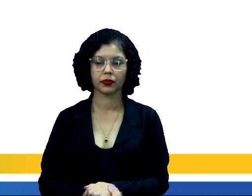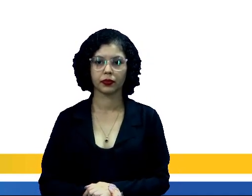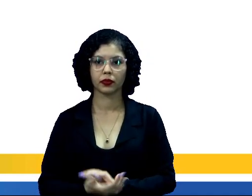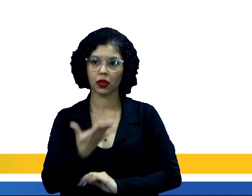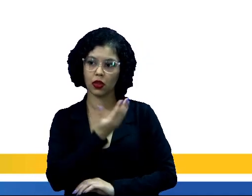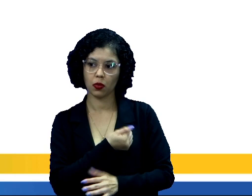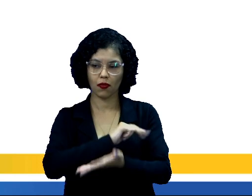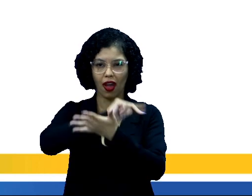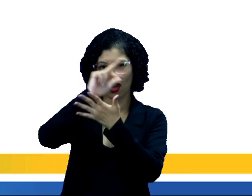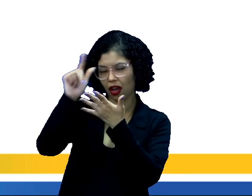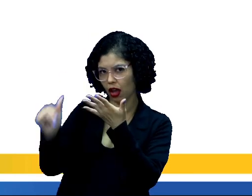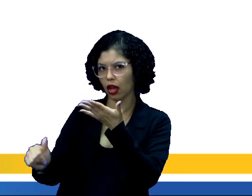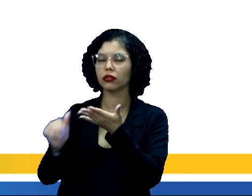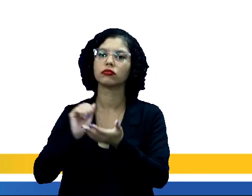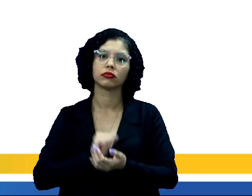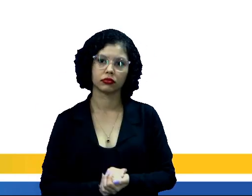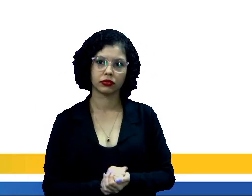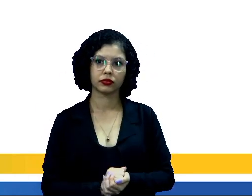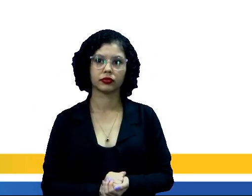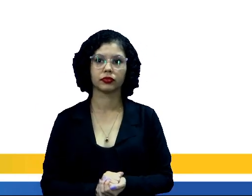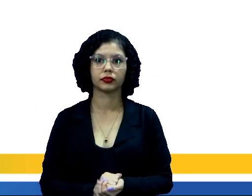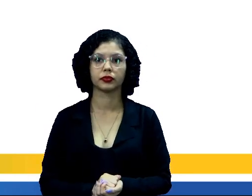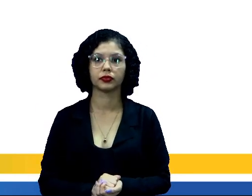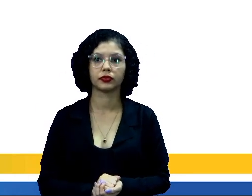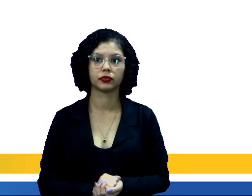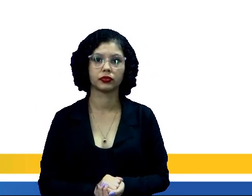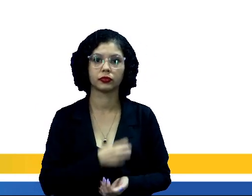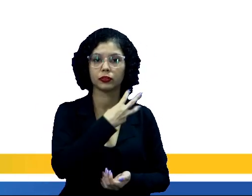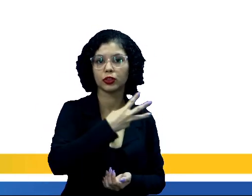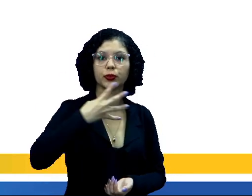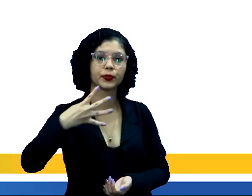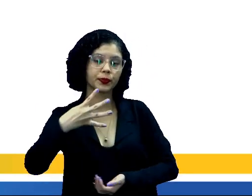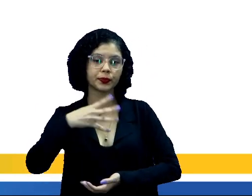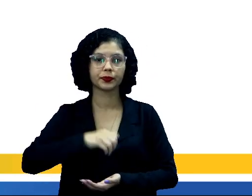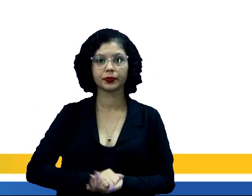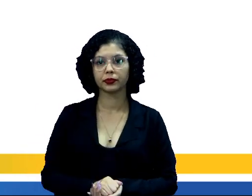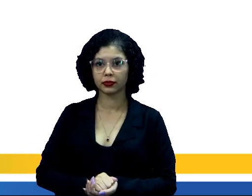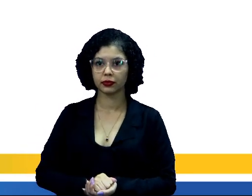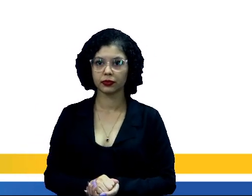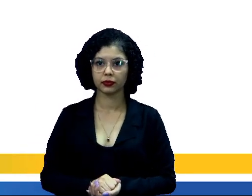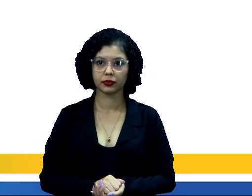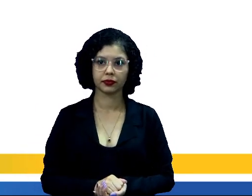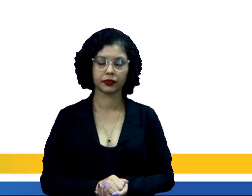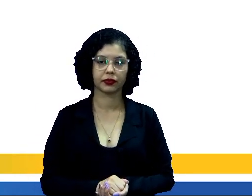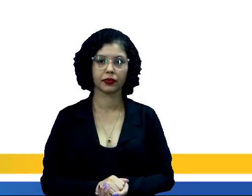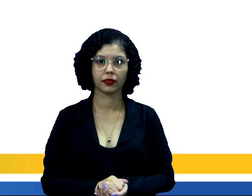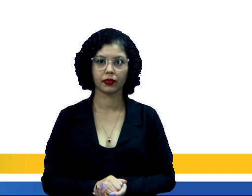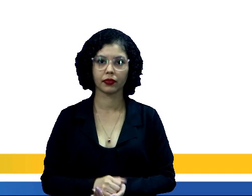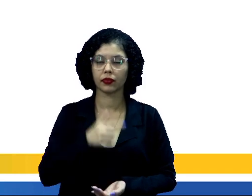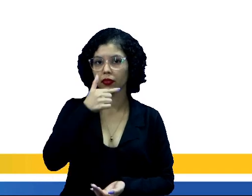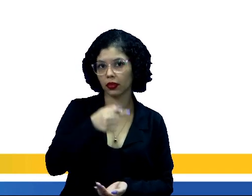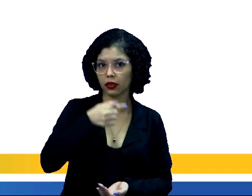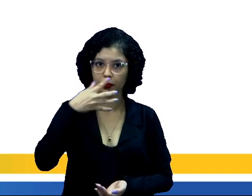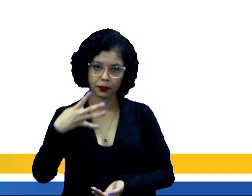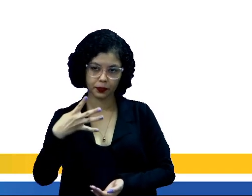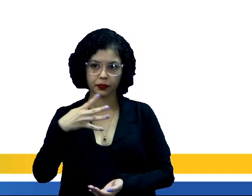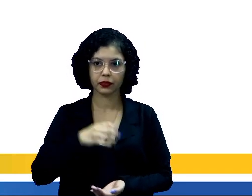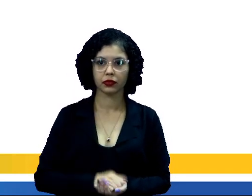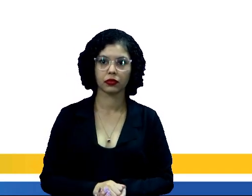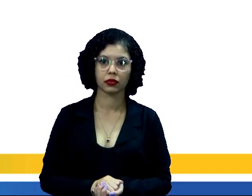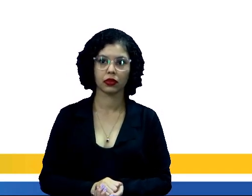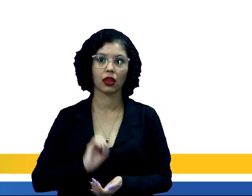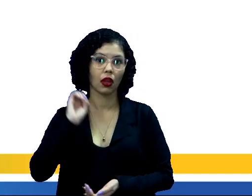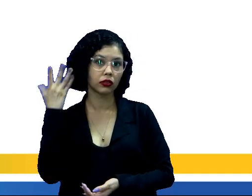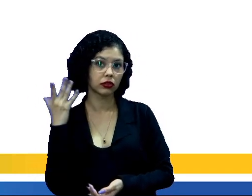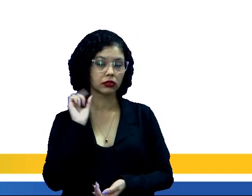E em números compostos, 34, 34, 79, 74.